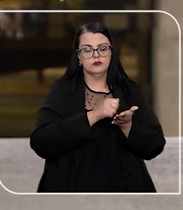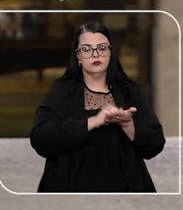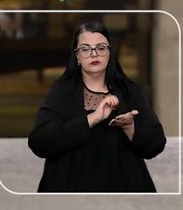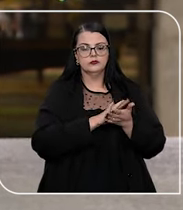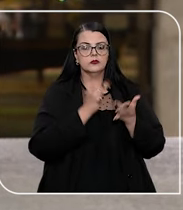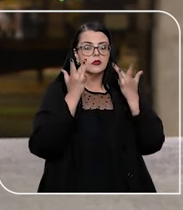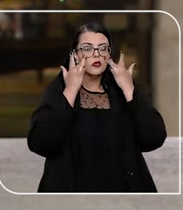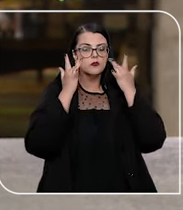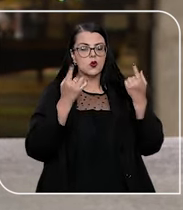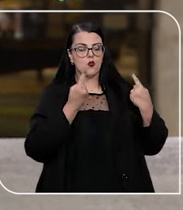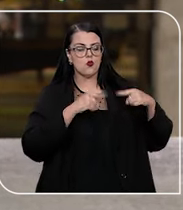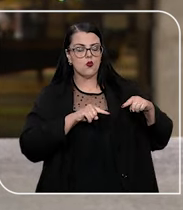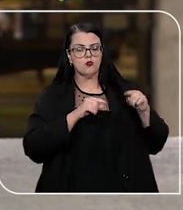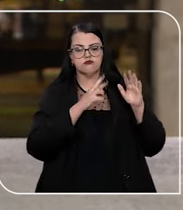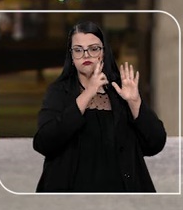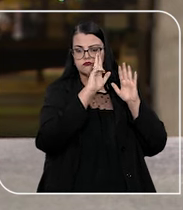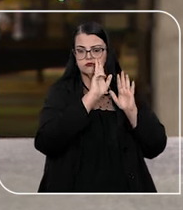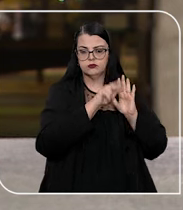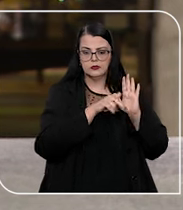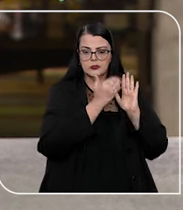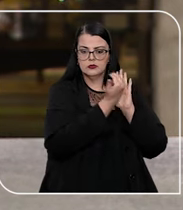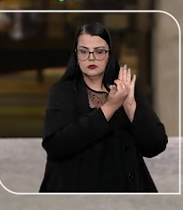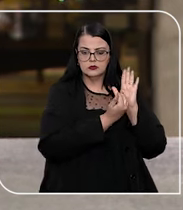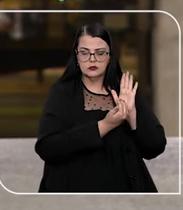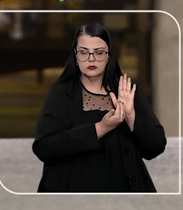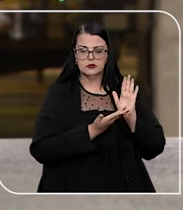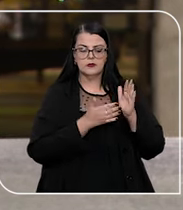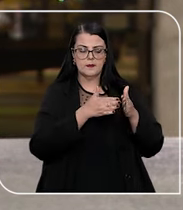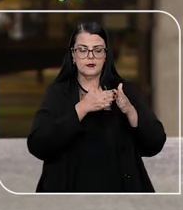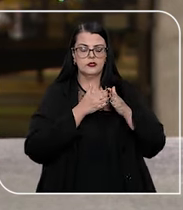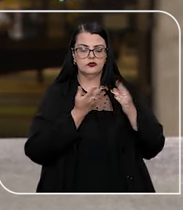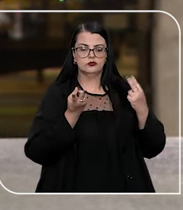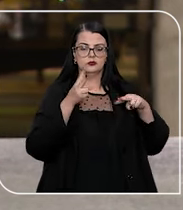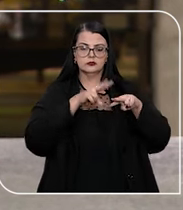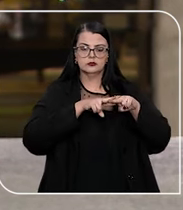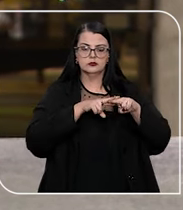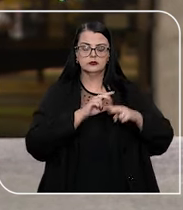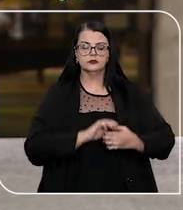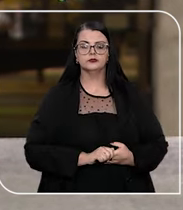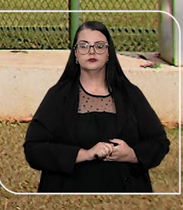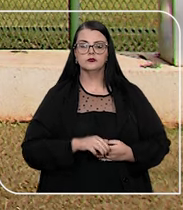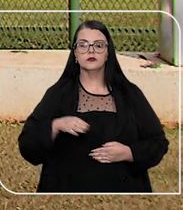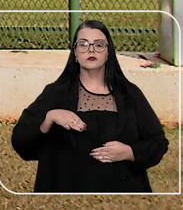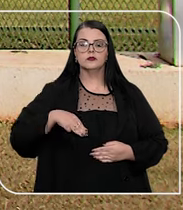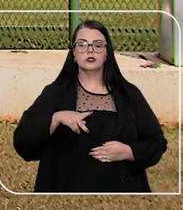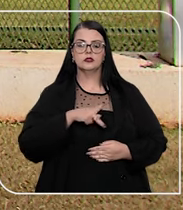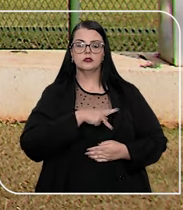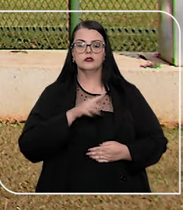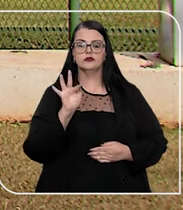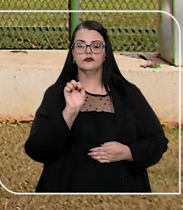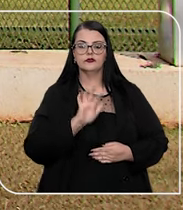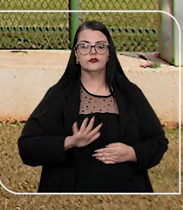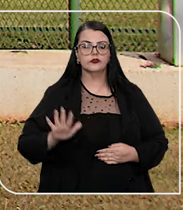intimada a apresentar contrarrazões no processo que resultou no pedido de prisão o Ministério Público Federal